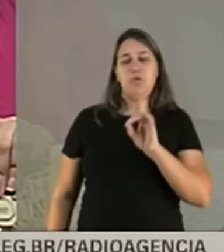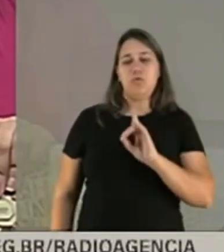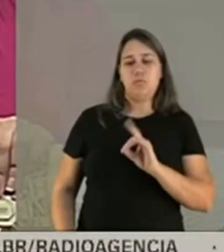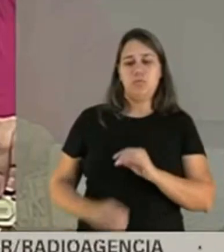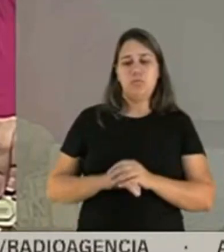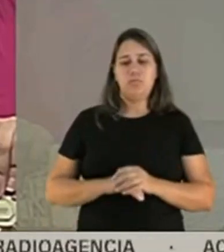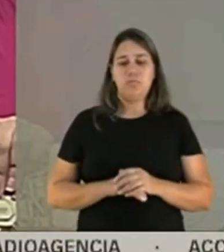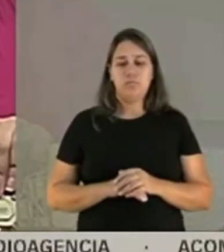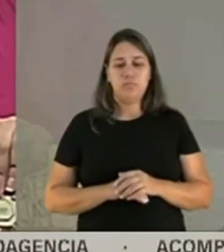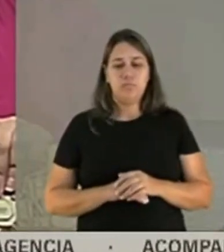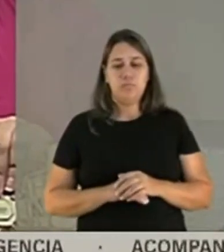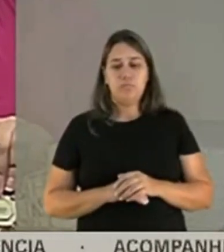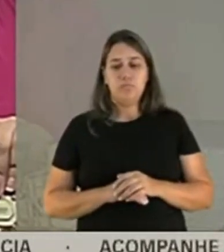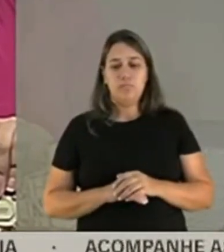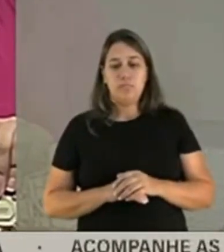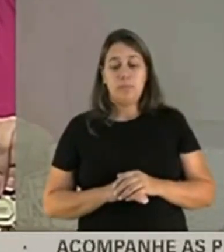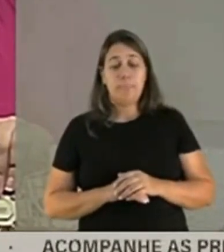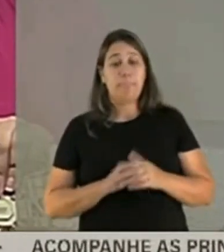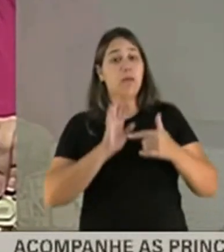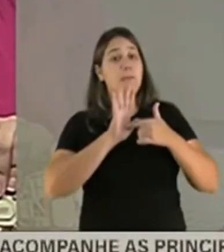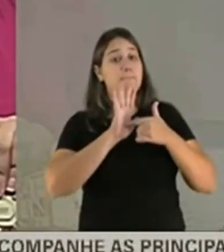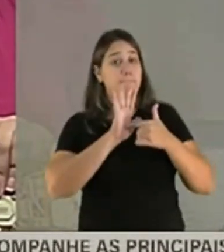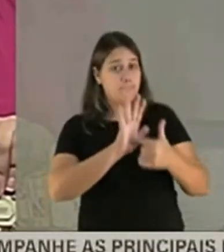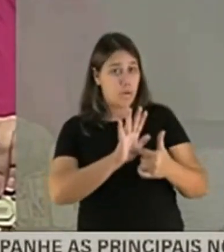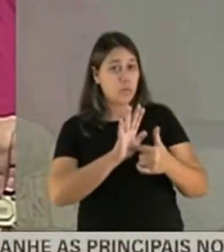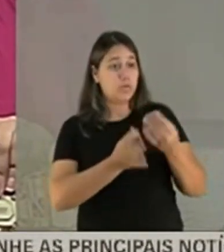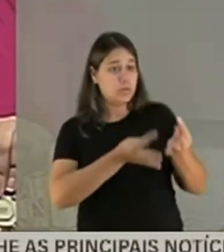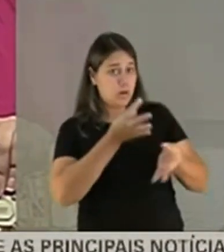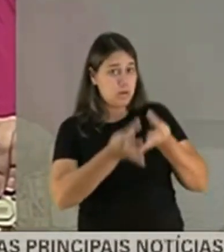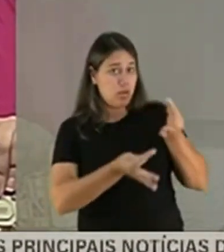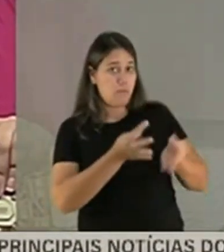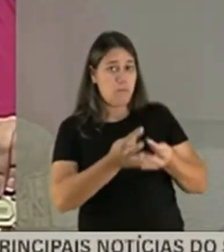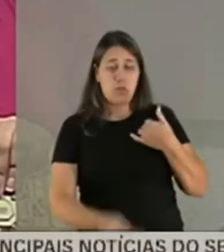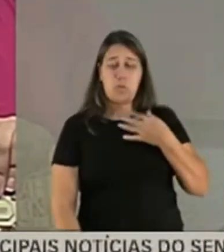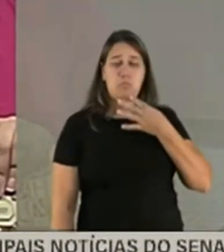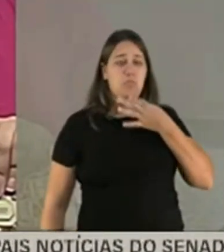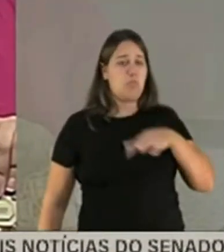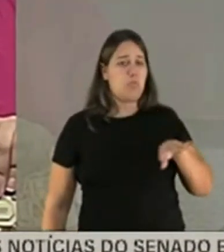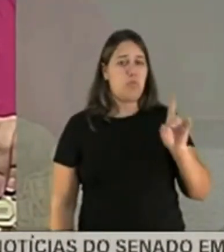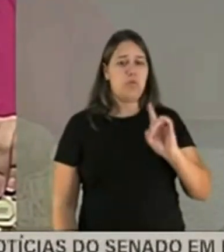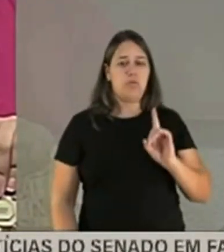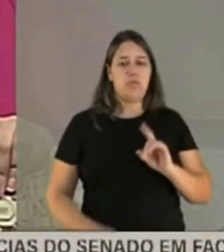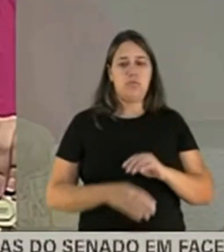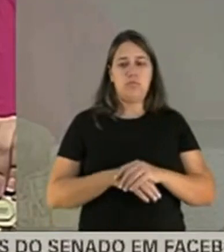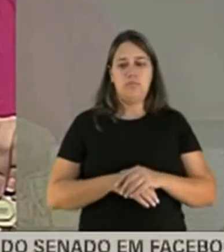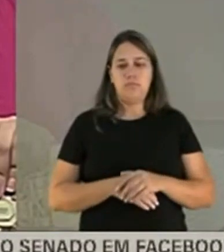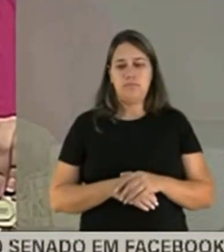a comunidade... que indique esses tratamentos. Tá. Desconheço evidências...